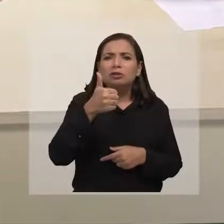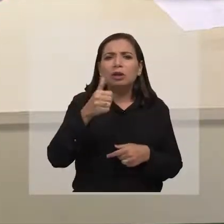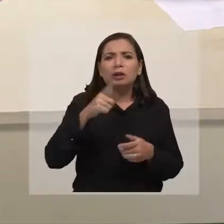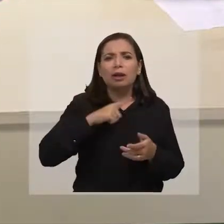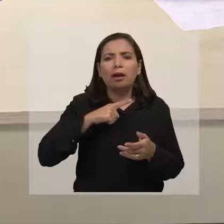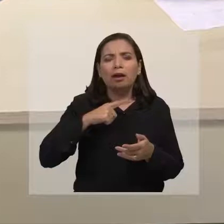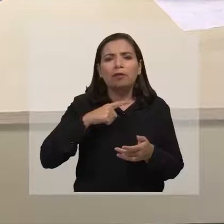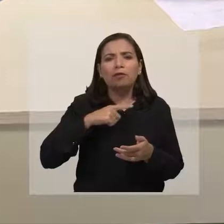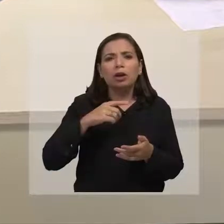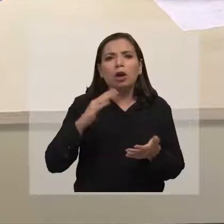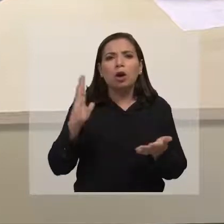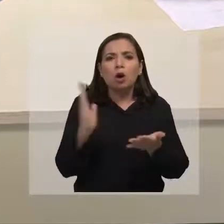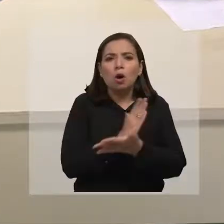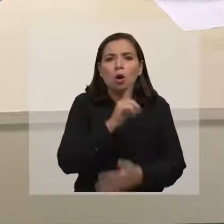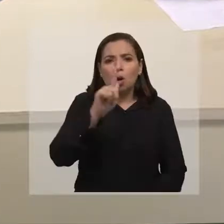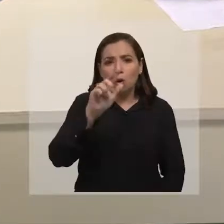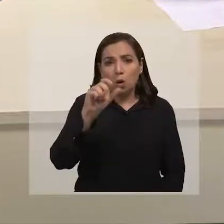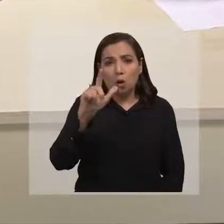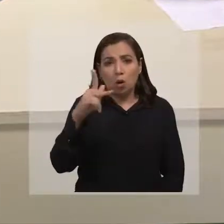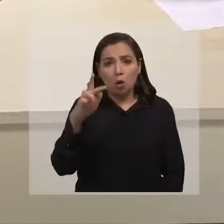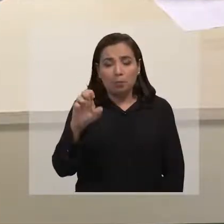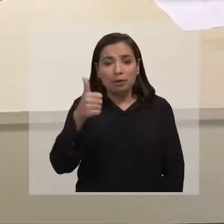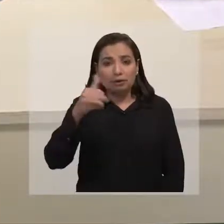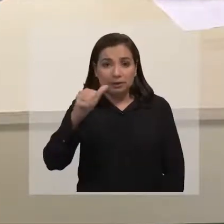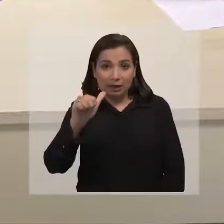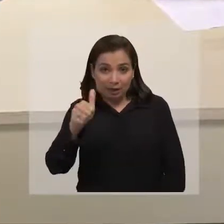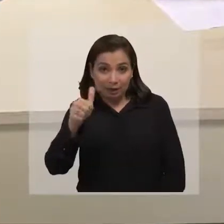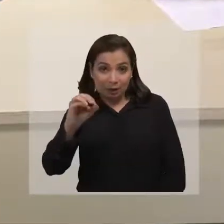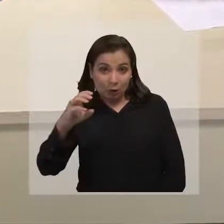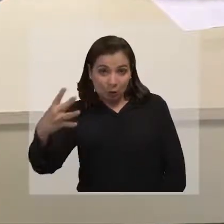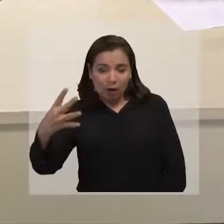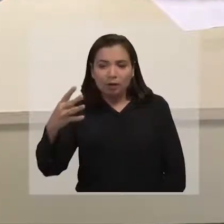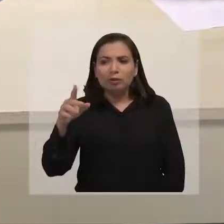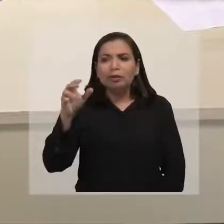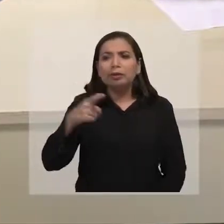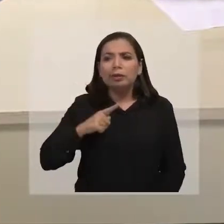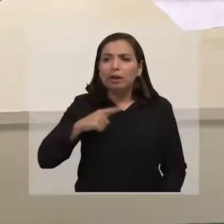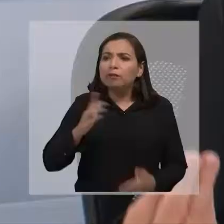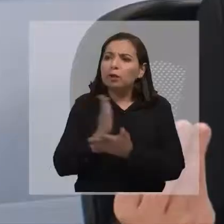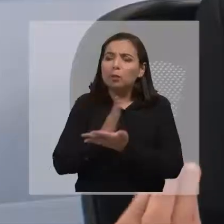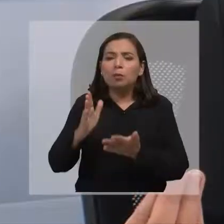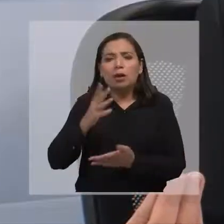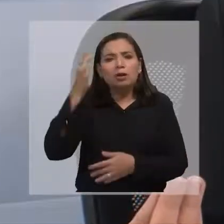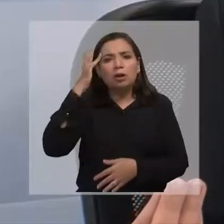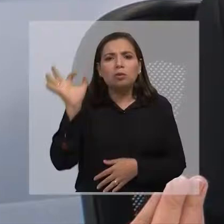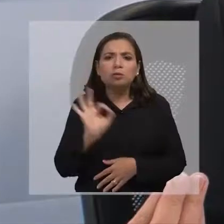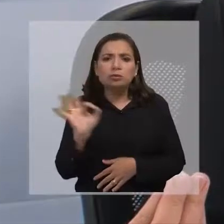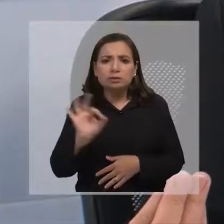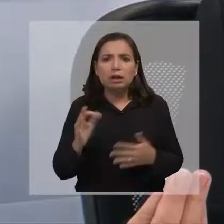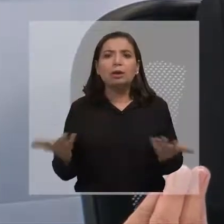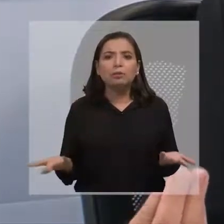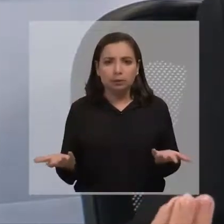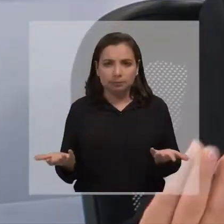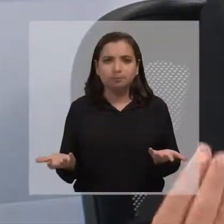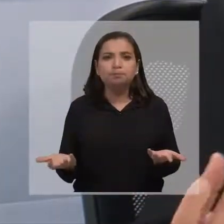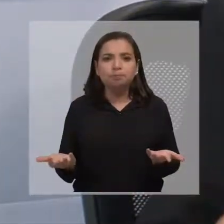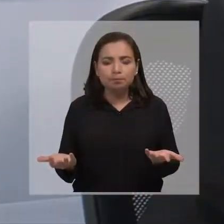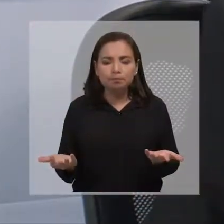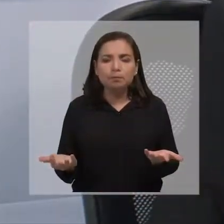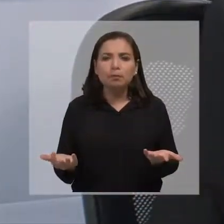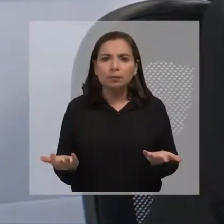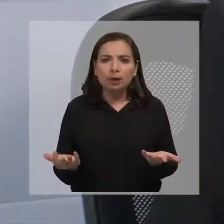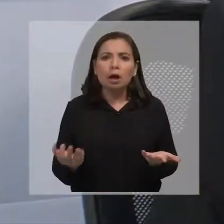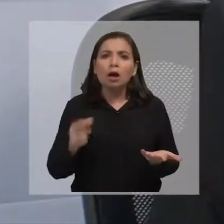64. E não existe ditadura boa. Ela pode ser de direita ou de esquerda, não é boa. Uhum. Quando as